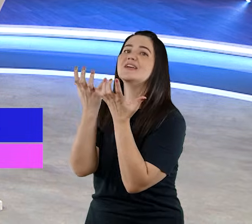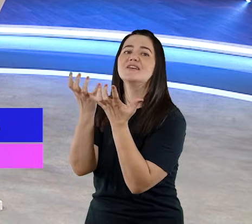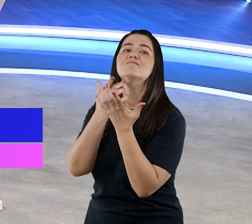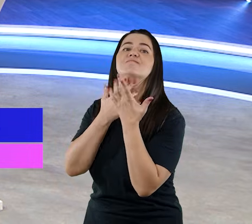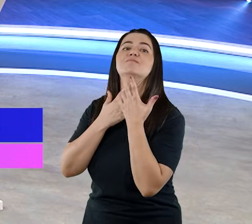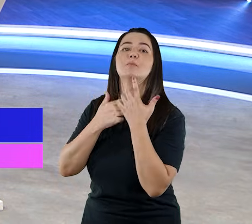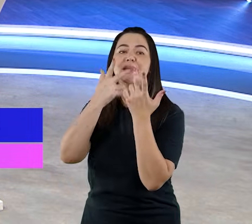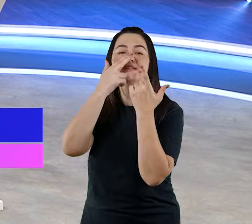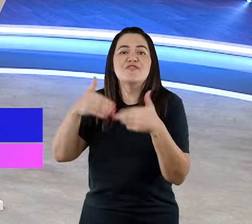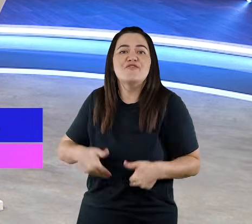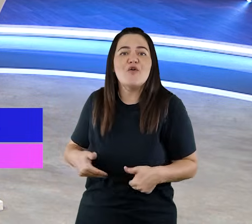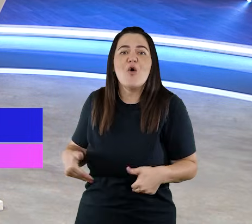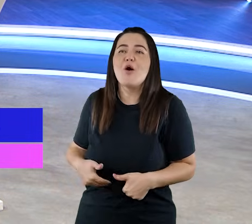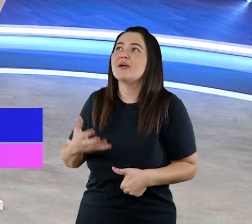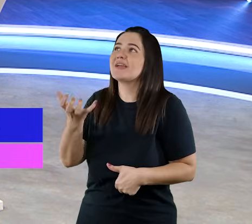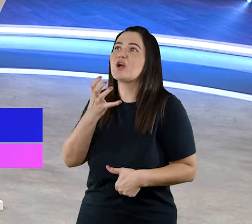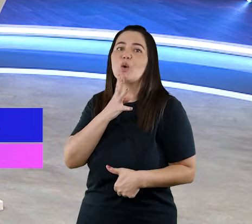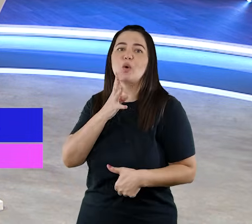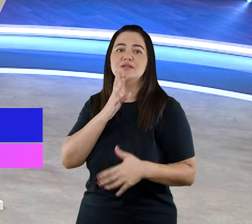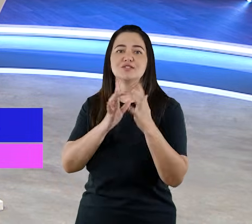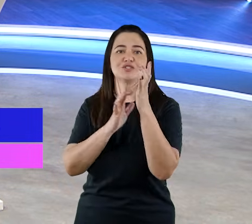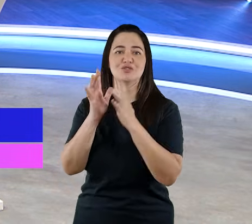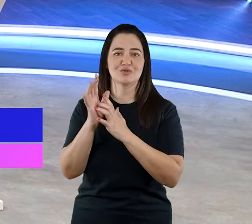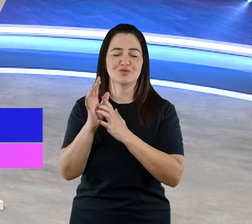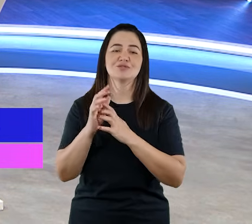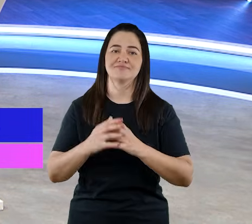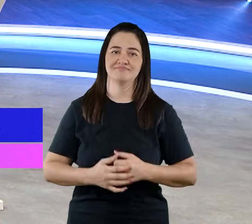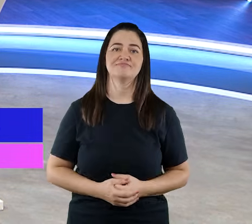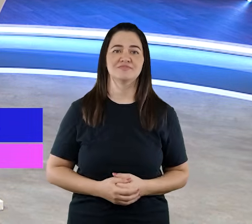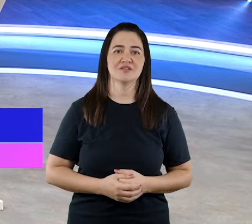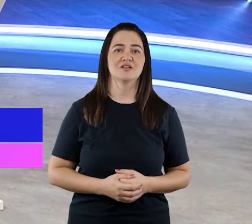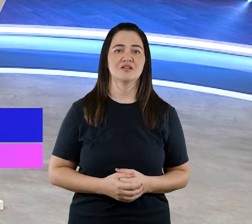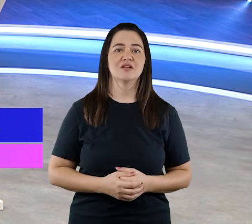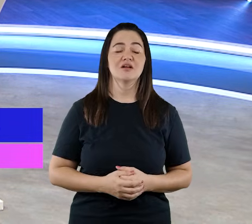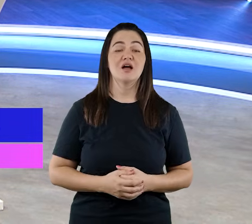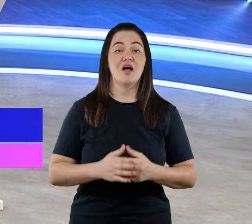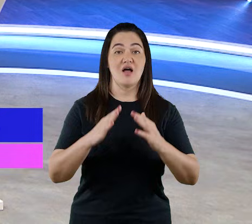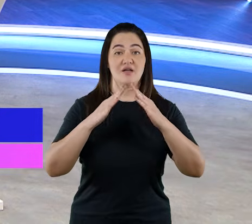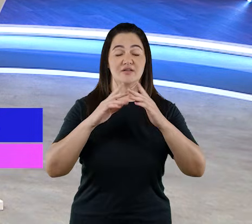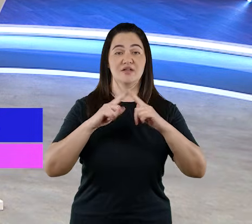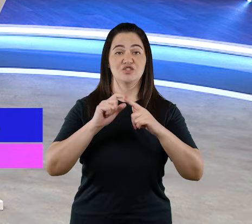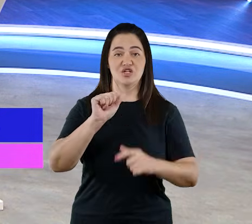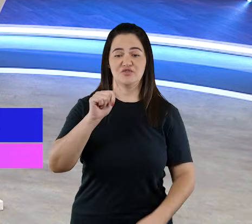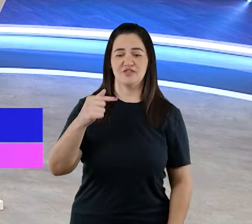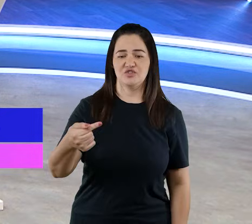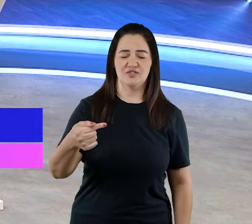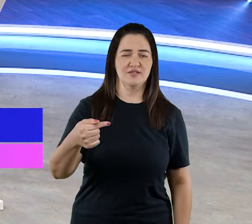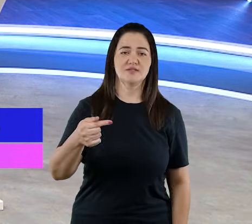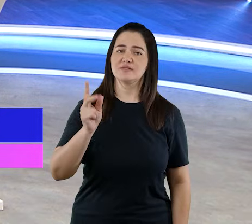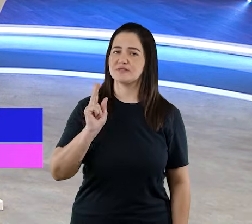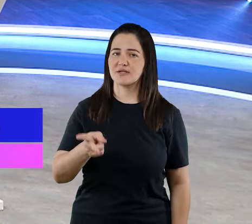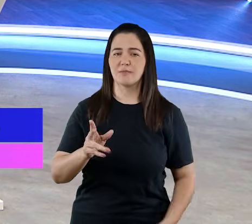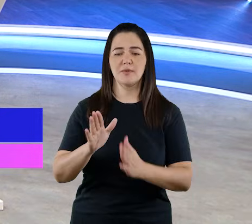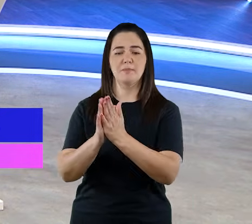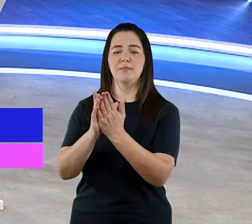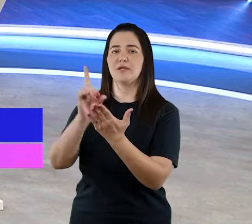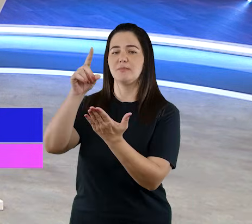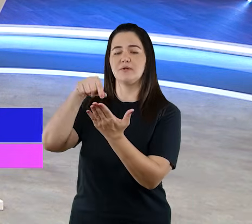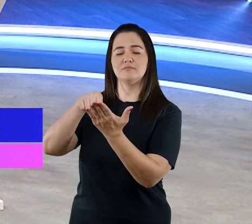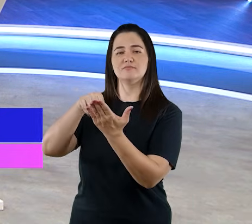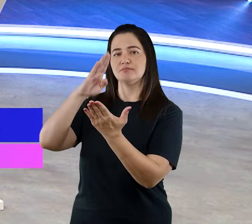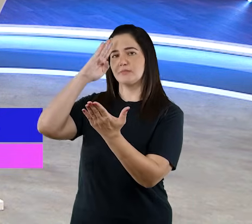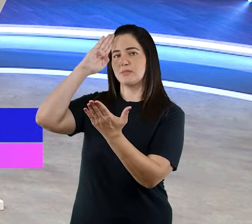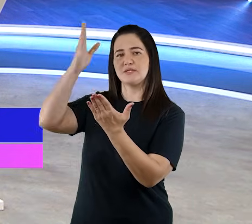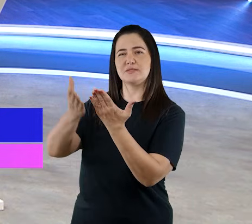os 66 livros. A Igreja Adventista do Sétimo Dia não tem nenhum livro a mais além dos 66, porque